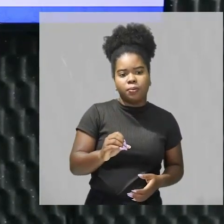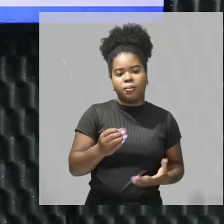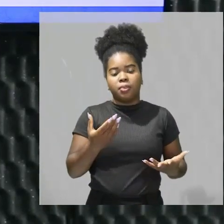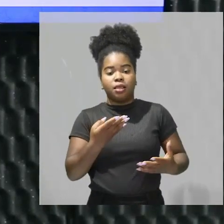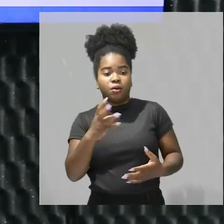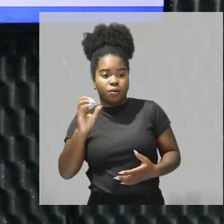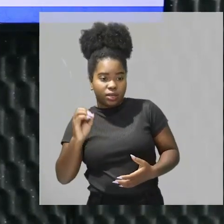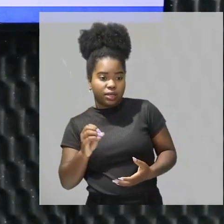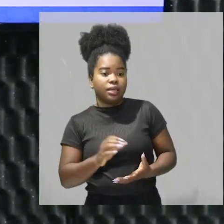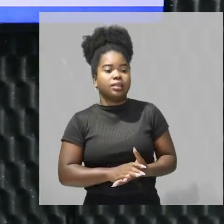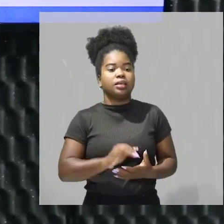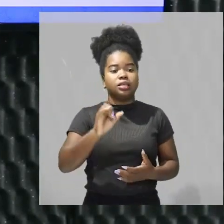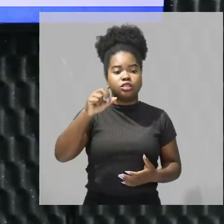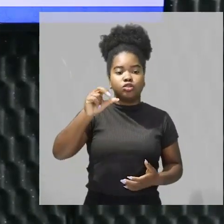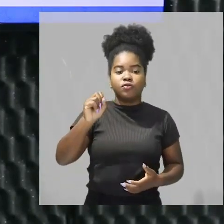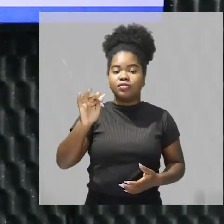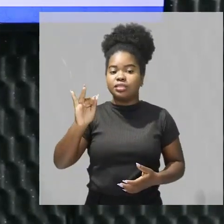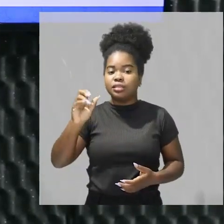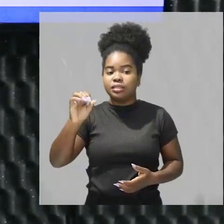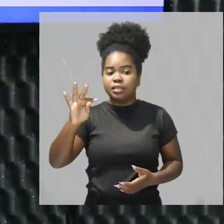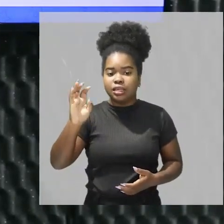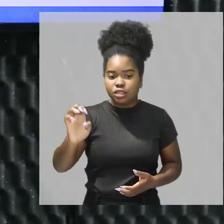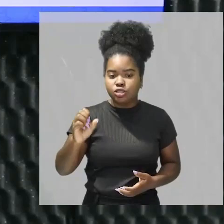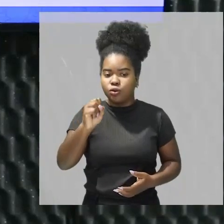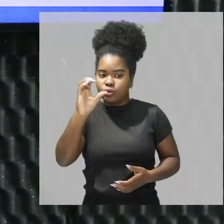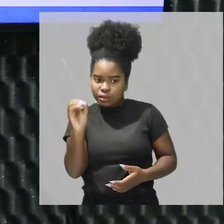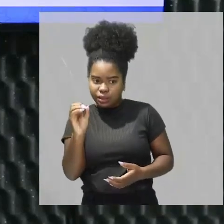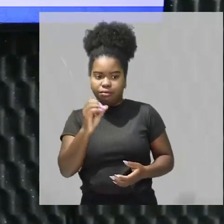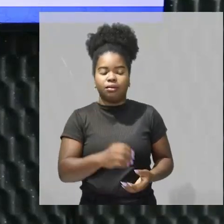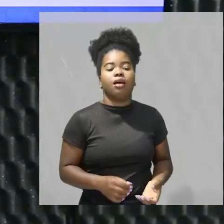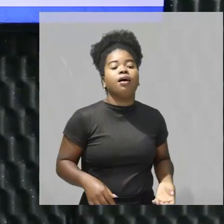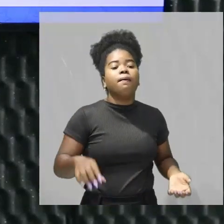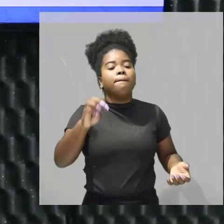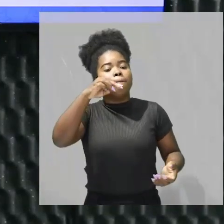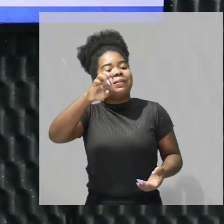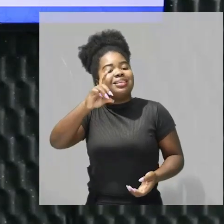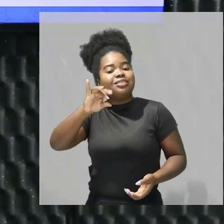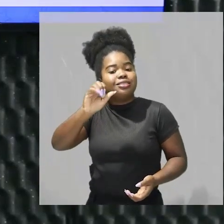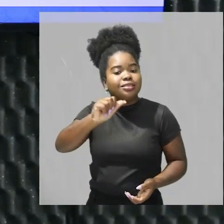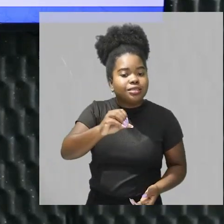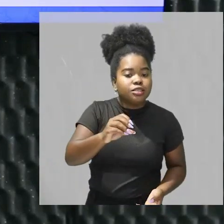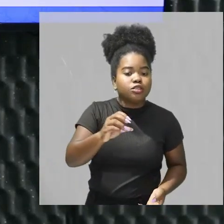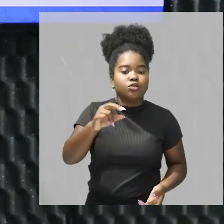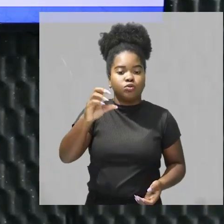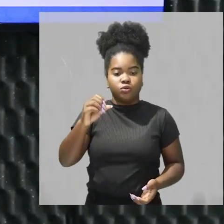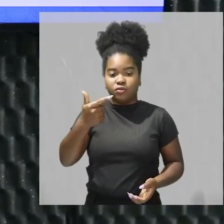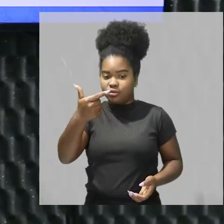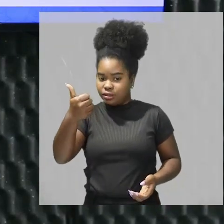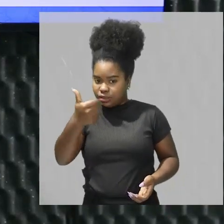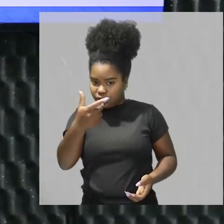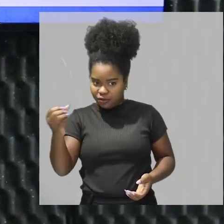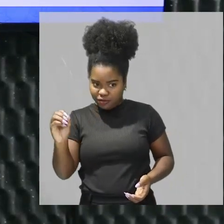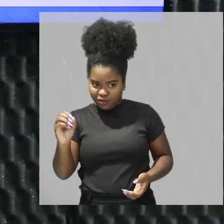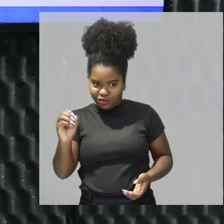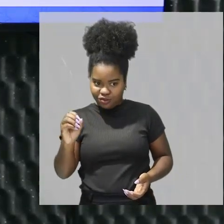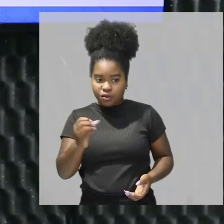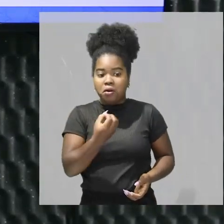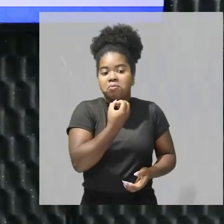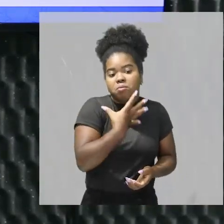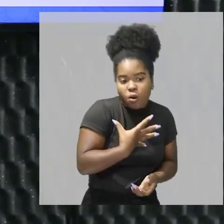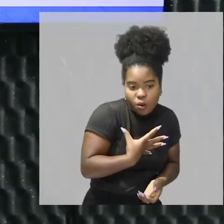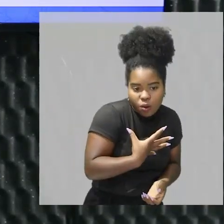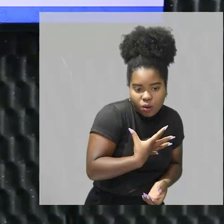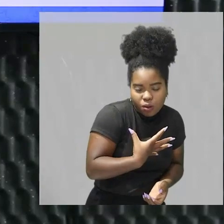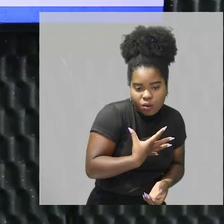120 pontos. Bom equivale a 160 pontos. E o ótimo equivale a 200 pontos. O que